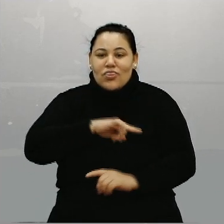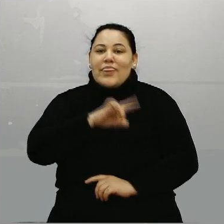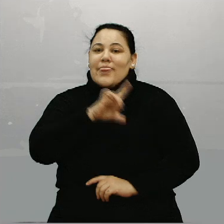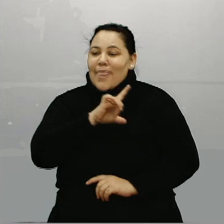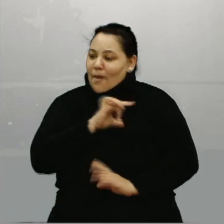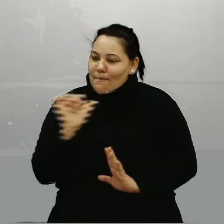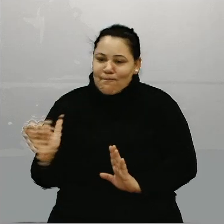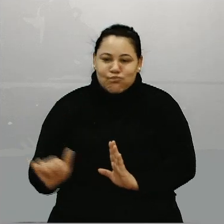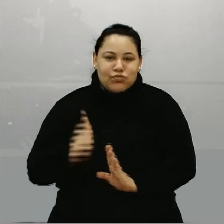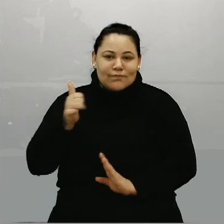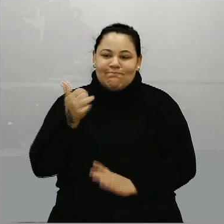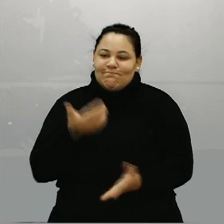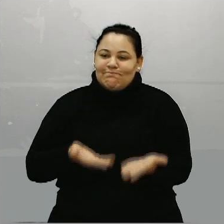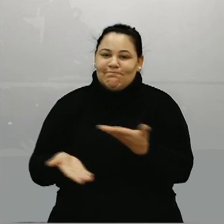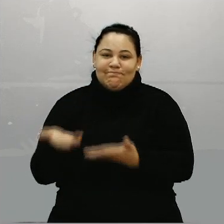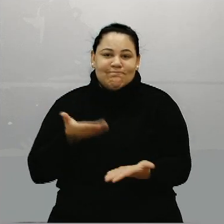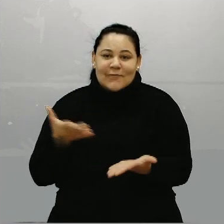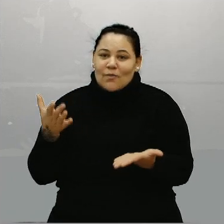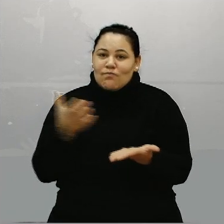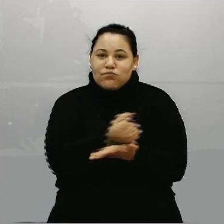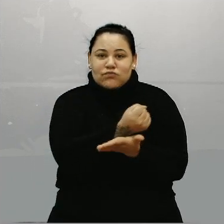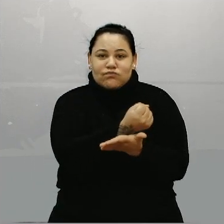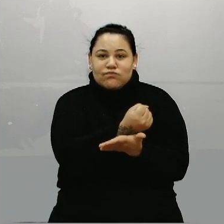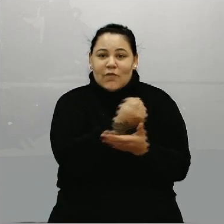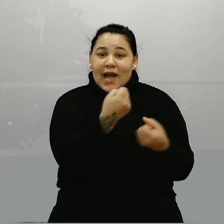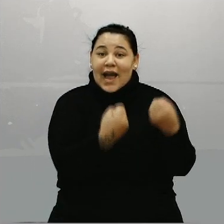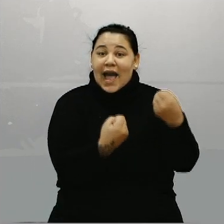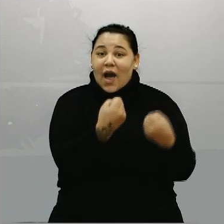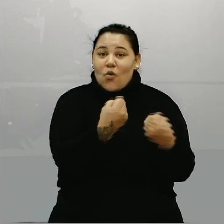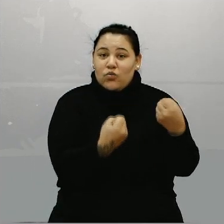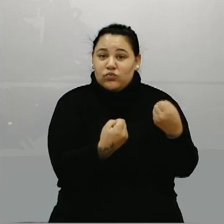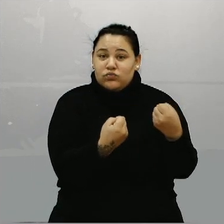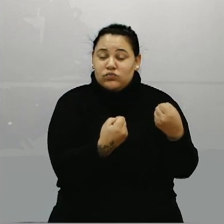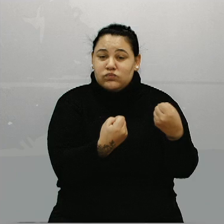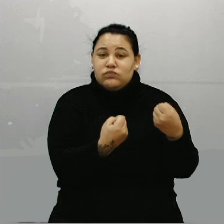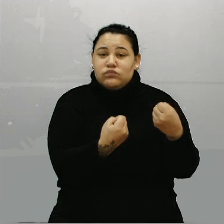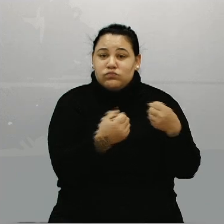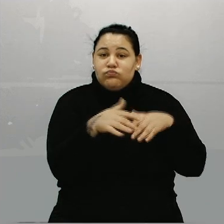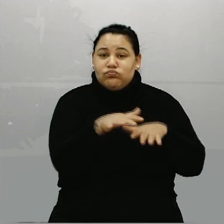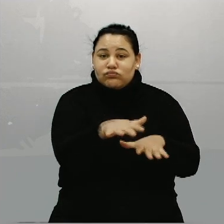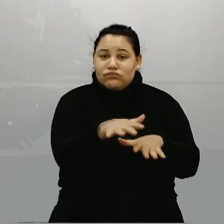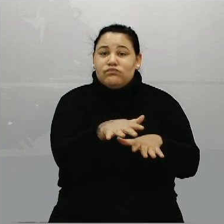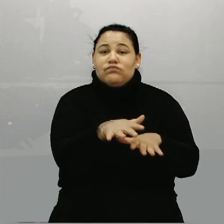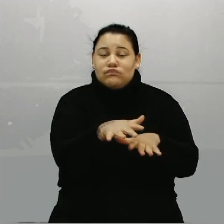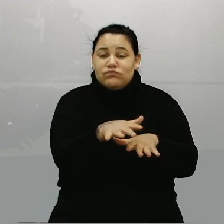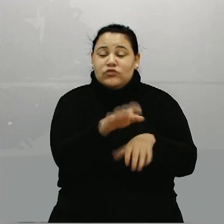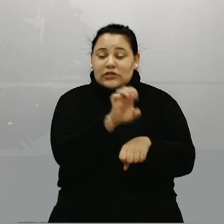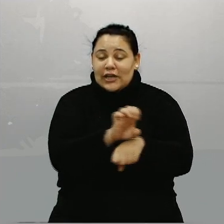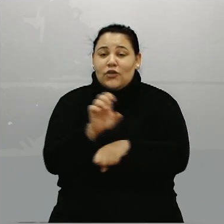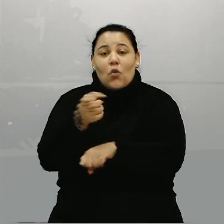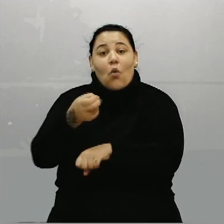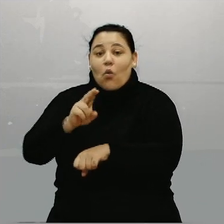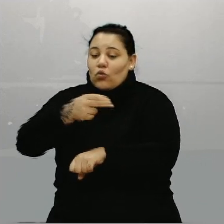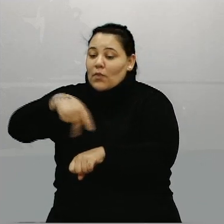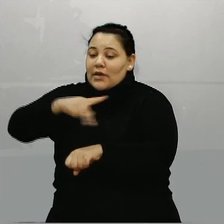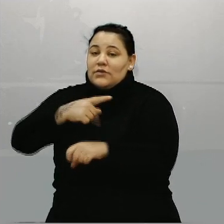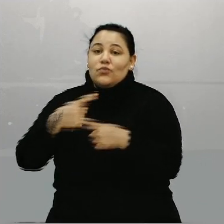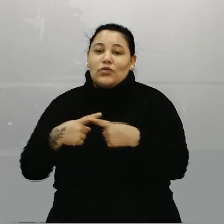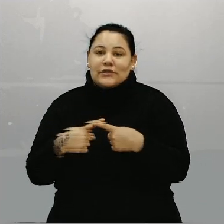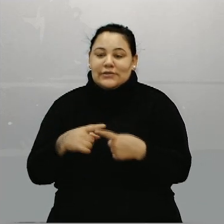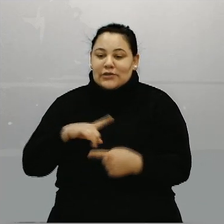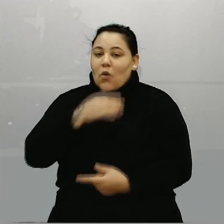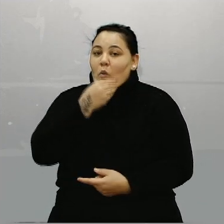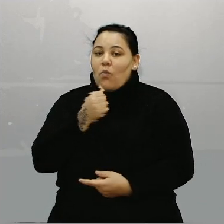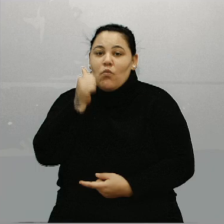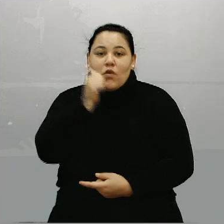atendimento em salvamento veicular do estado, talvez do país, em razão desses homens e mulheres e do que nós